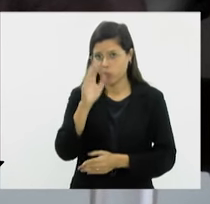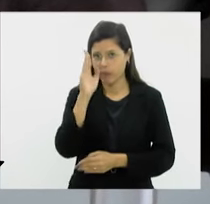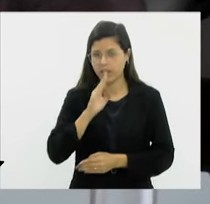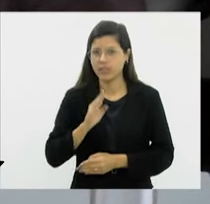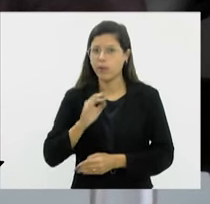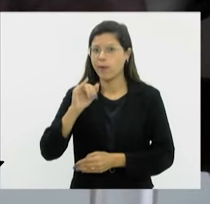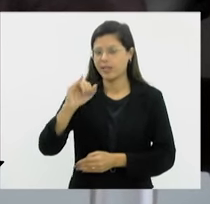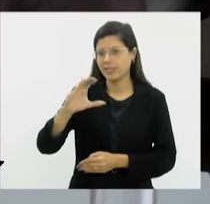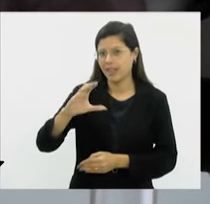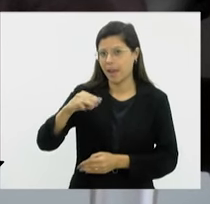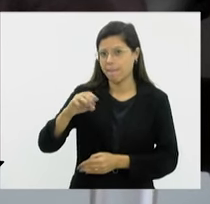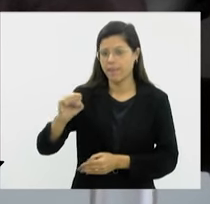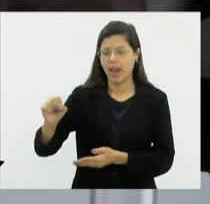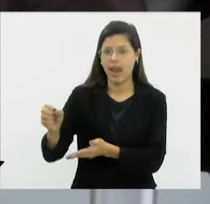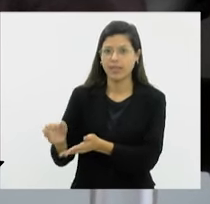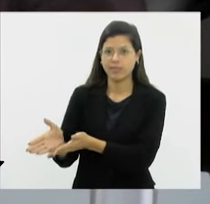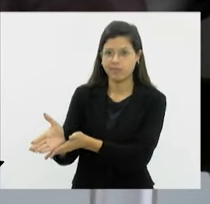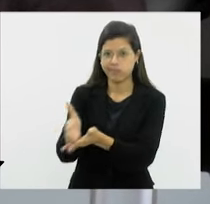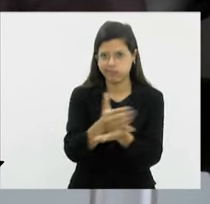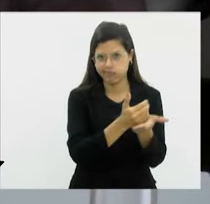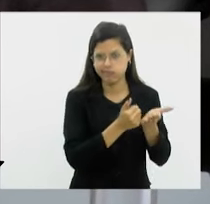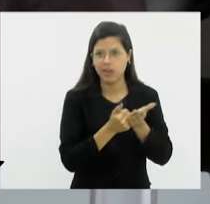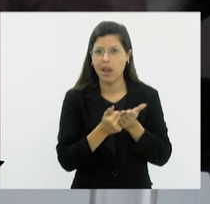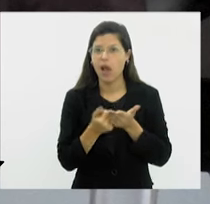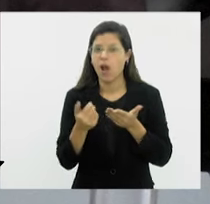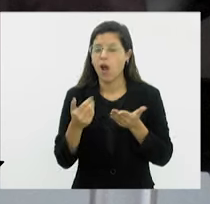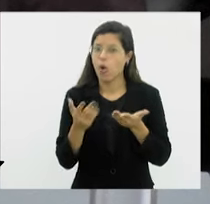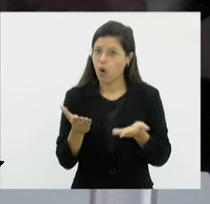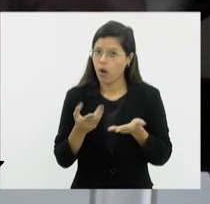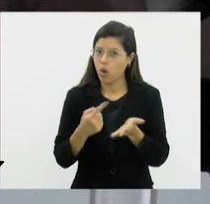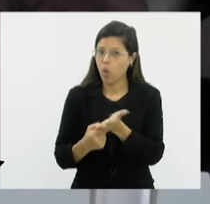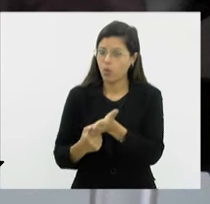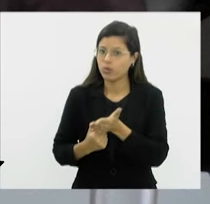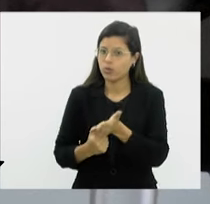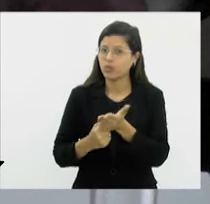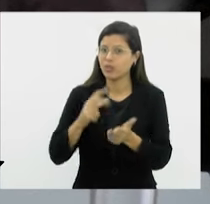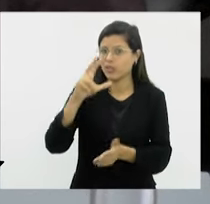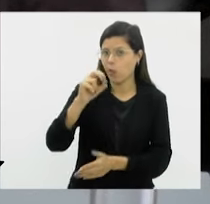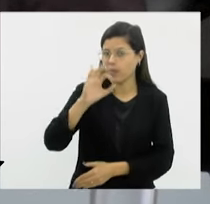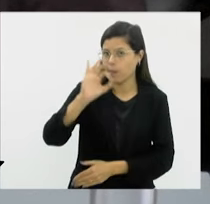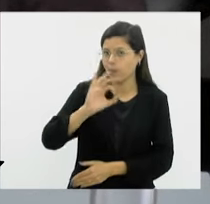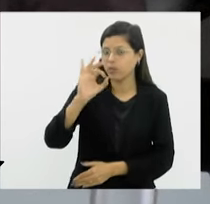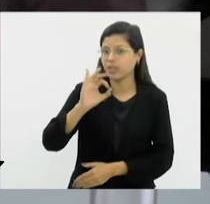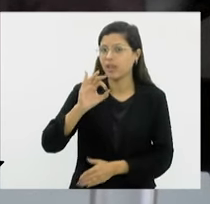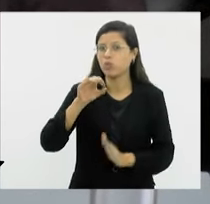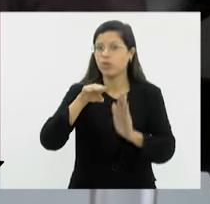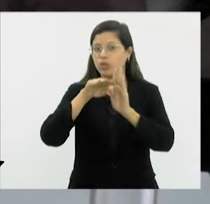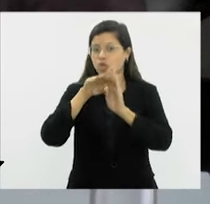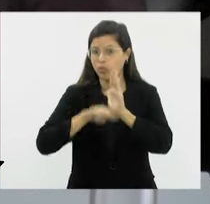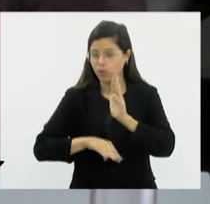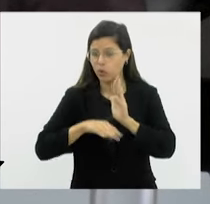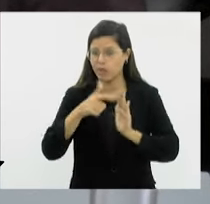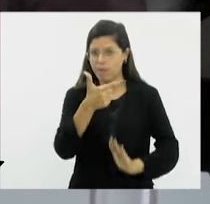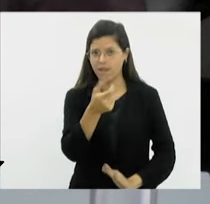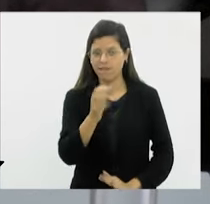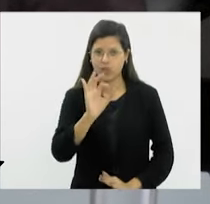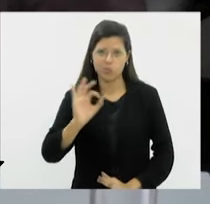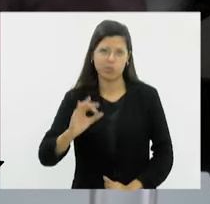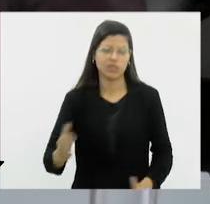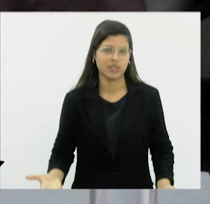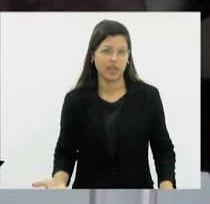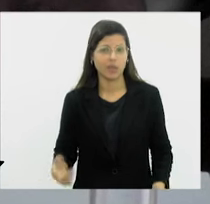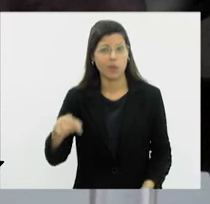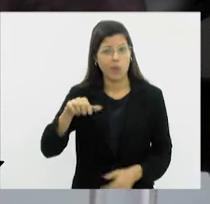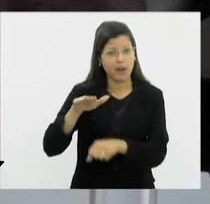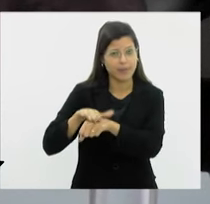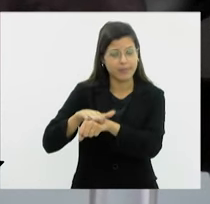o acordo agora é cair de 50% para 20%. Pô, eles inventam 20% ou 50%. Aí